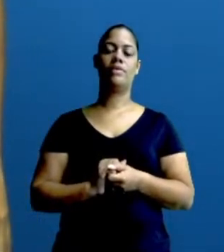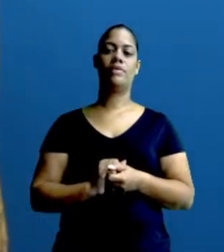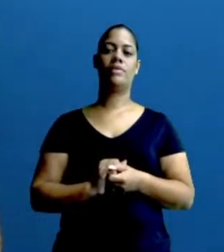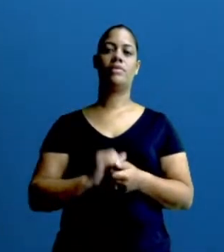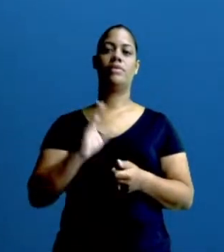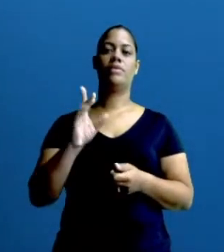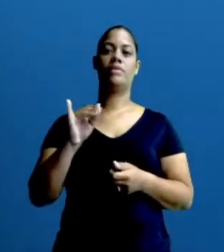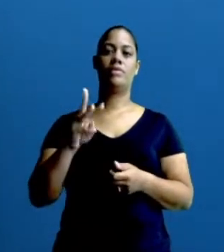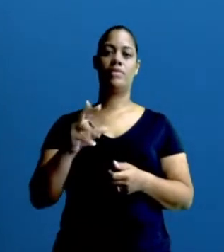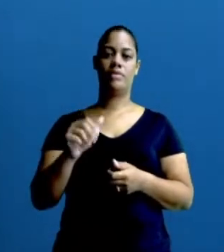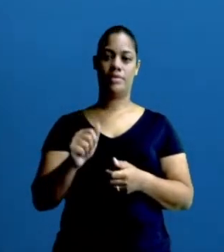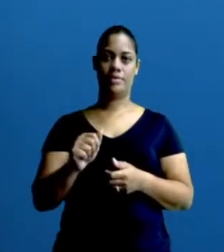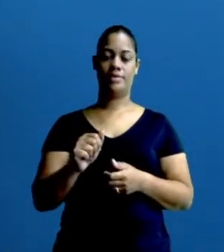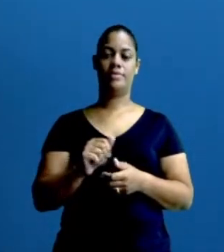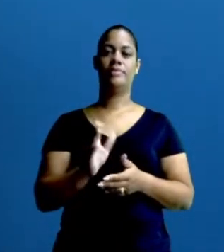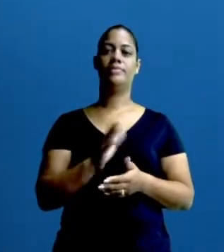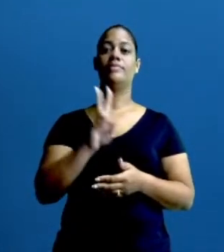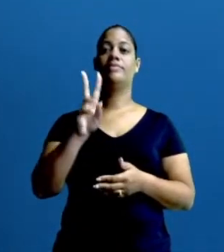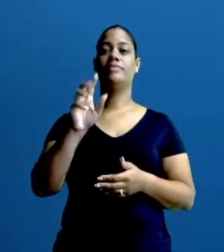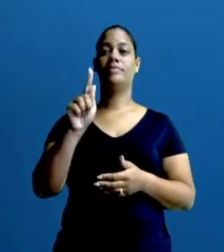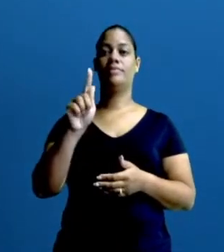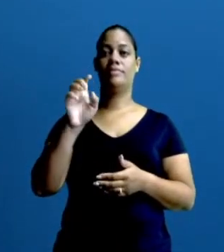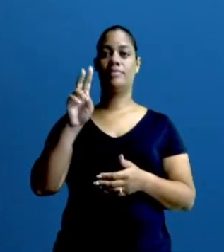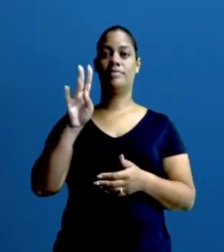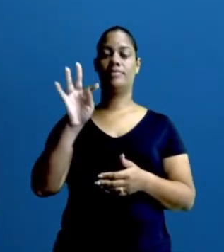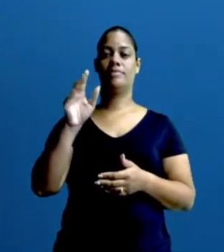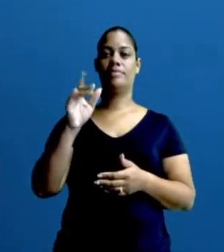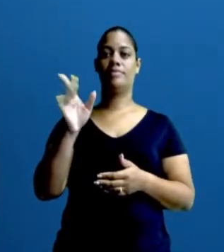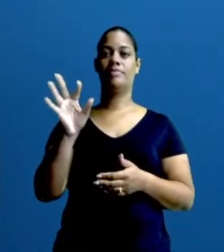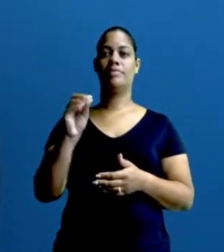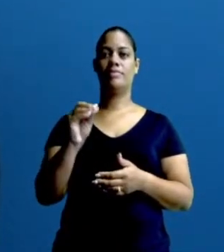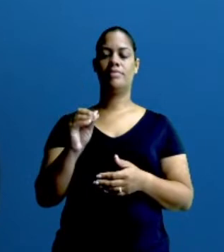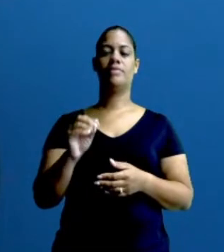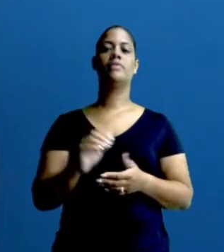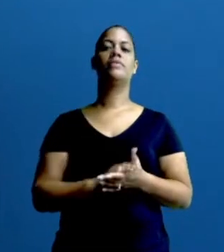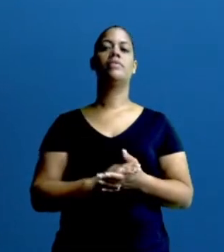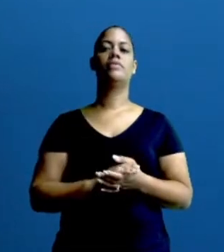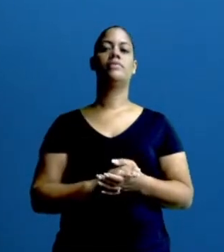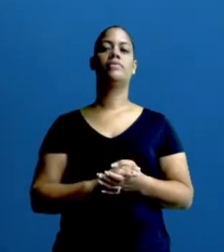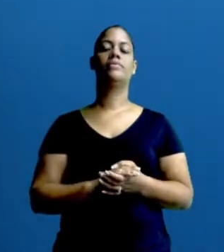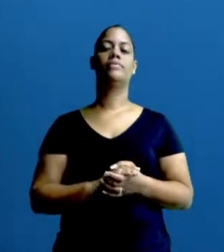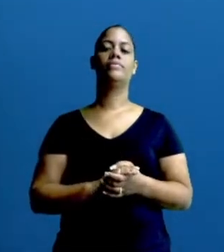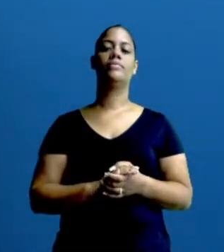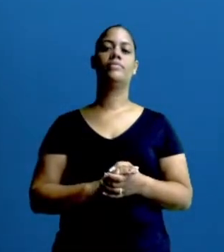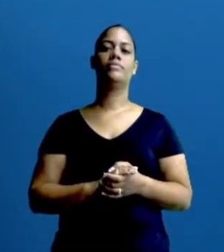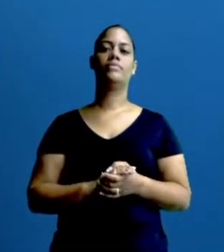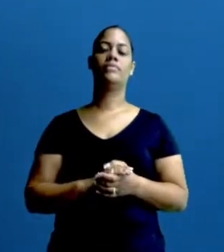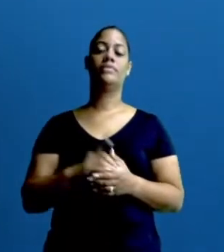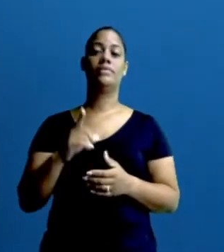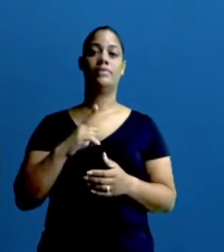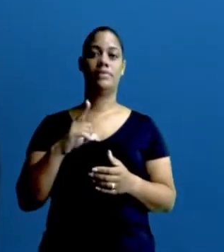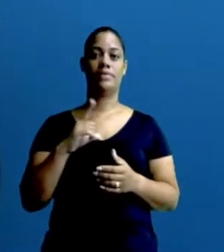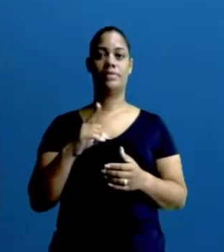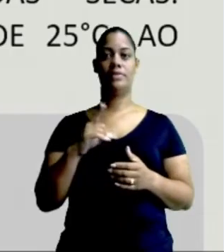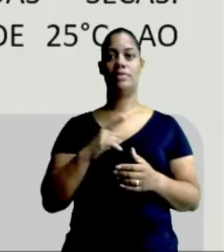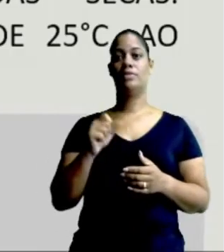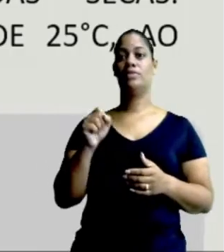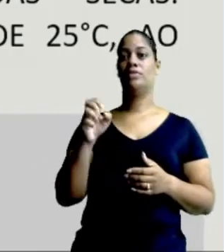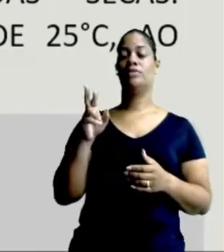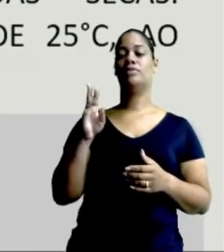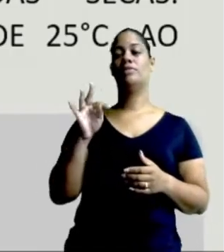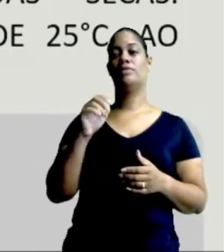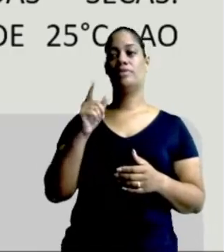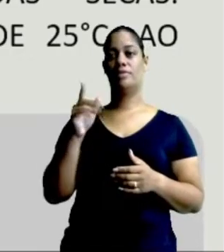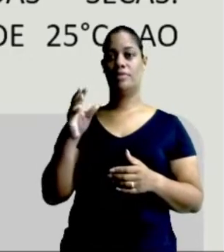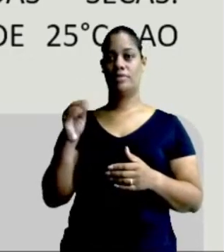Os climas e as vegetações. Vamos começar com o clima tropical semiárido. Ele estende-se do sertão